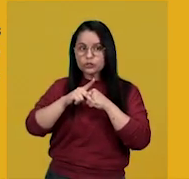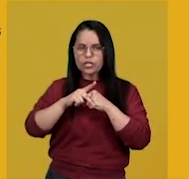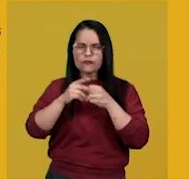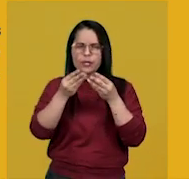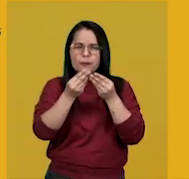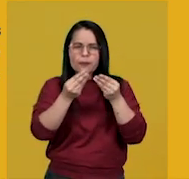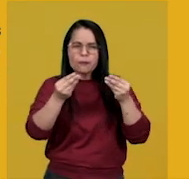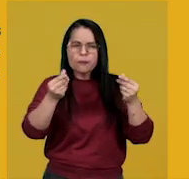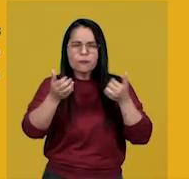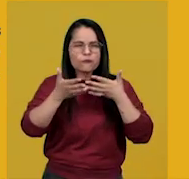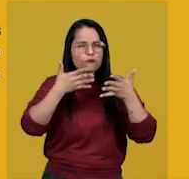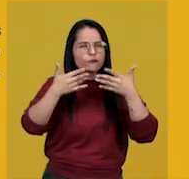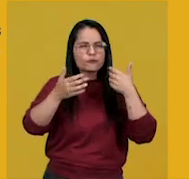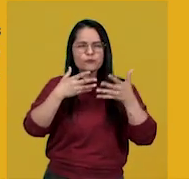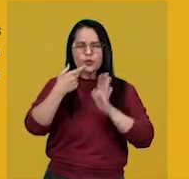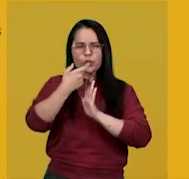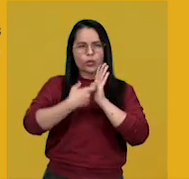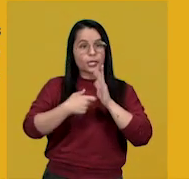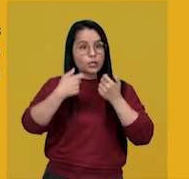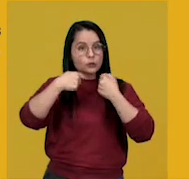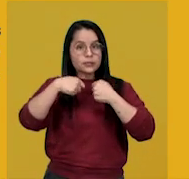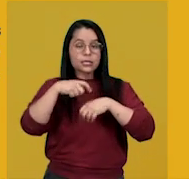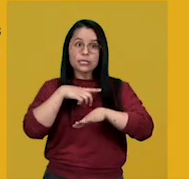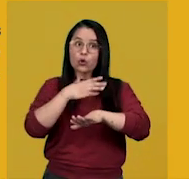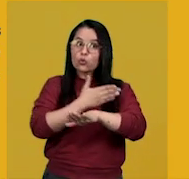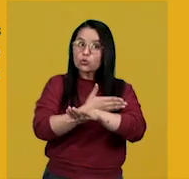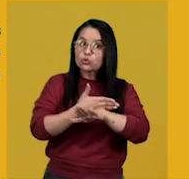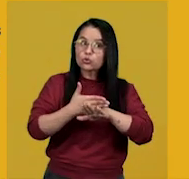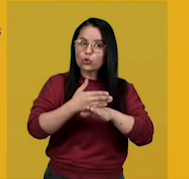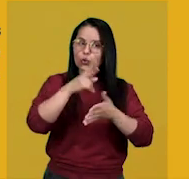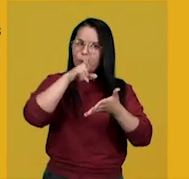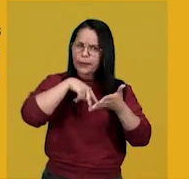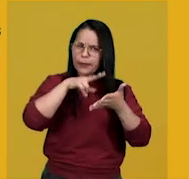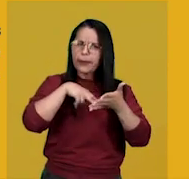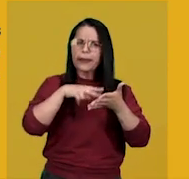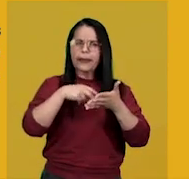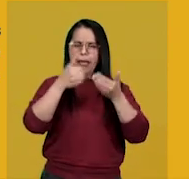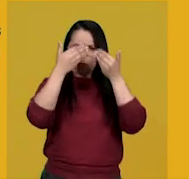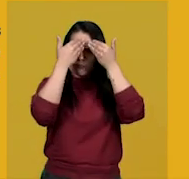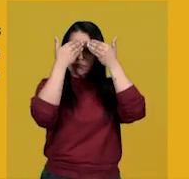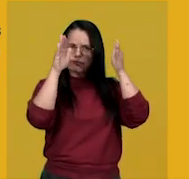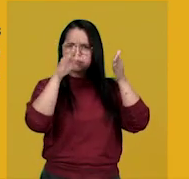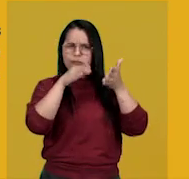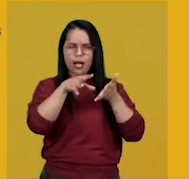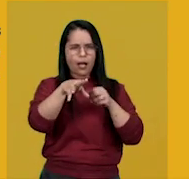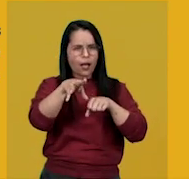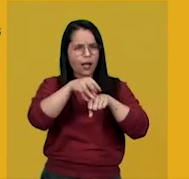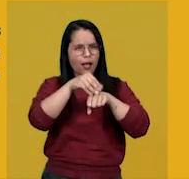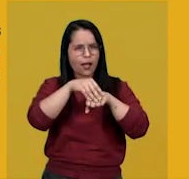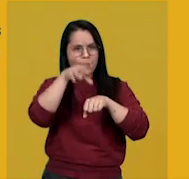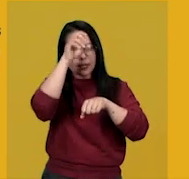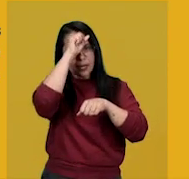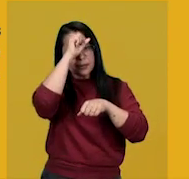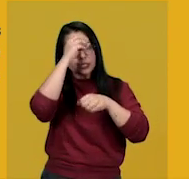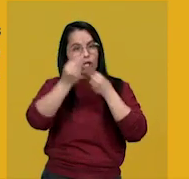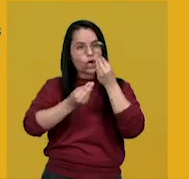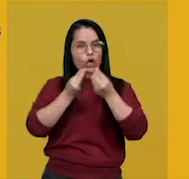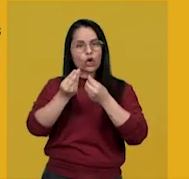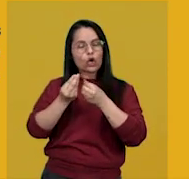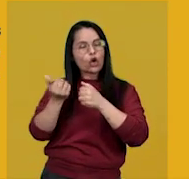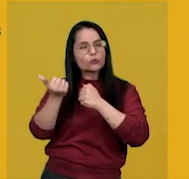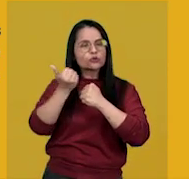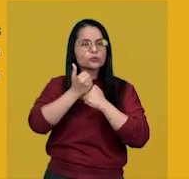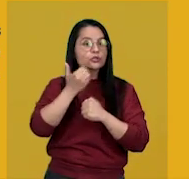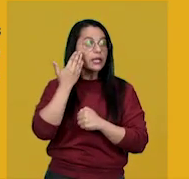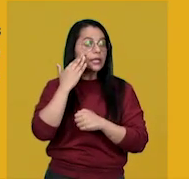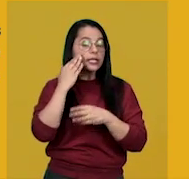ao texto. Você precisa ter o hábito de ler, ampliar o seu conhecimento para você fazer essas substituições, entender